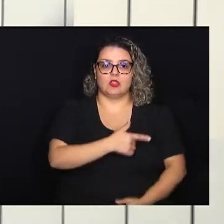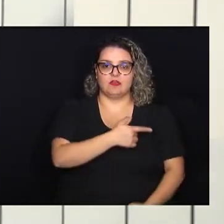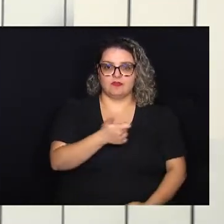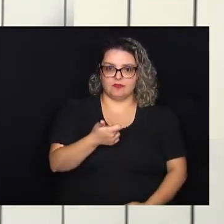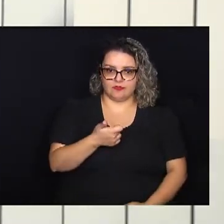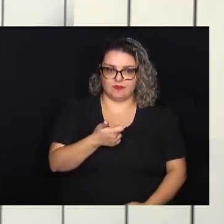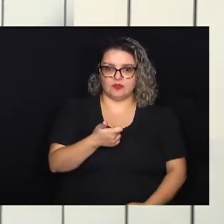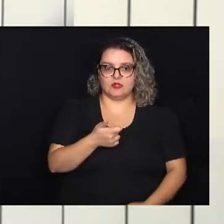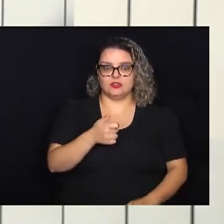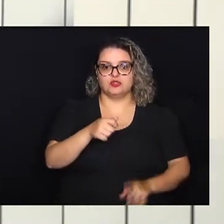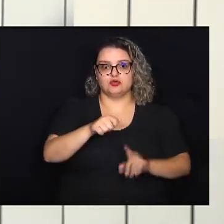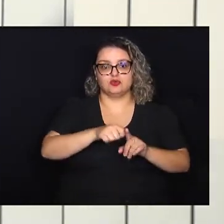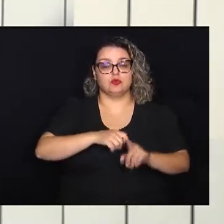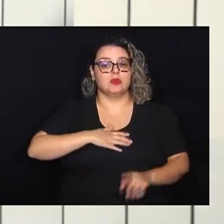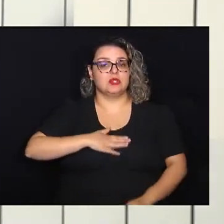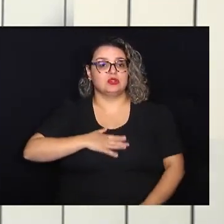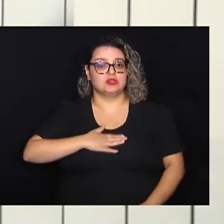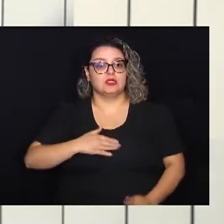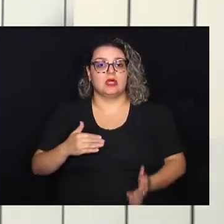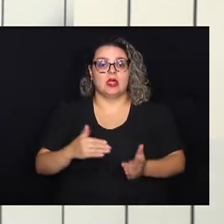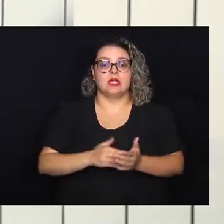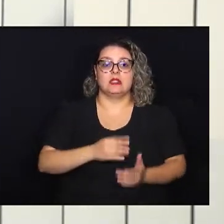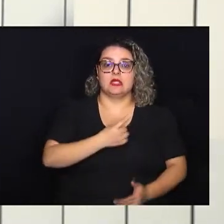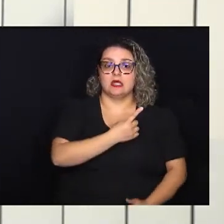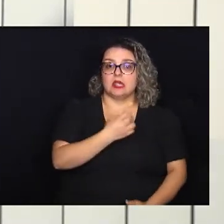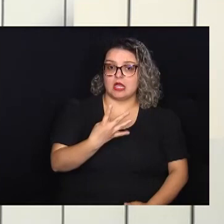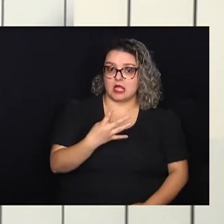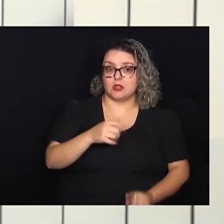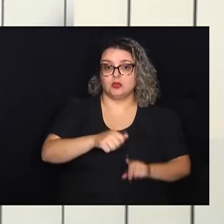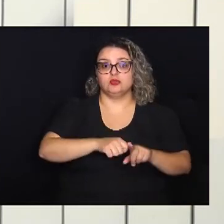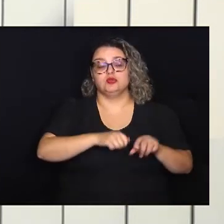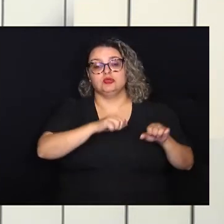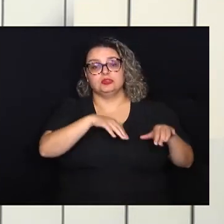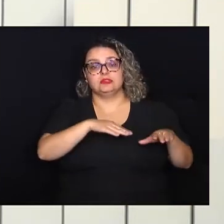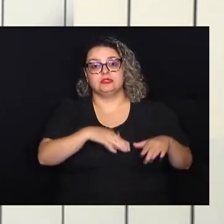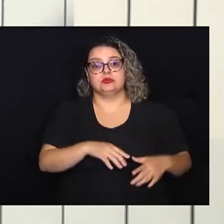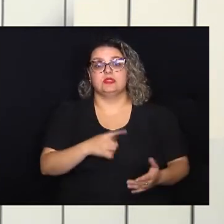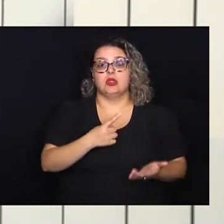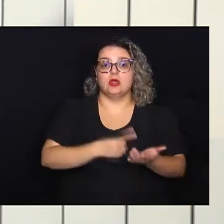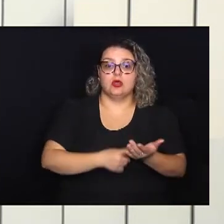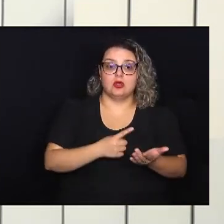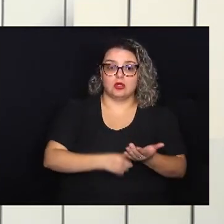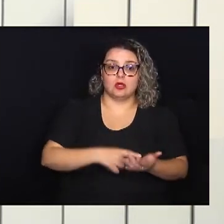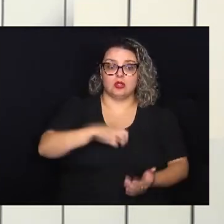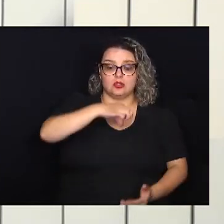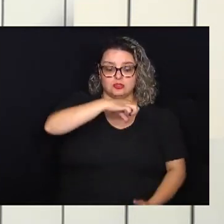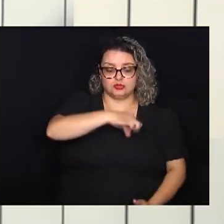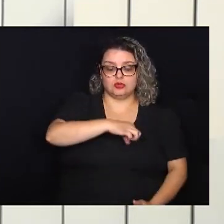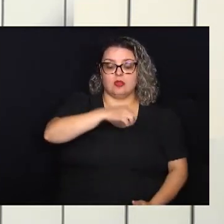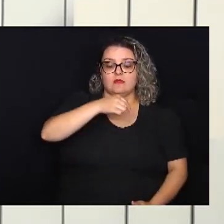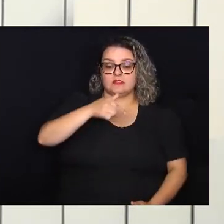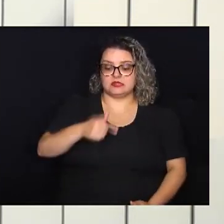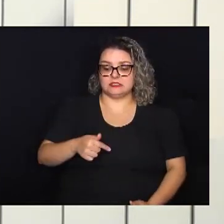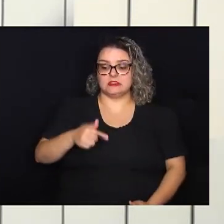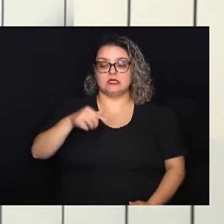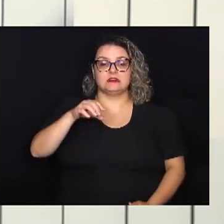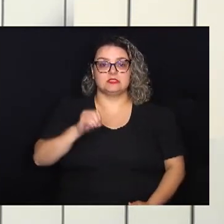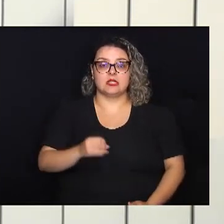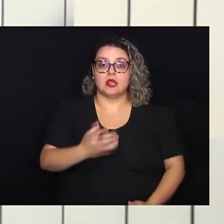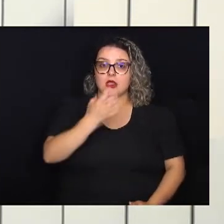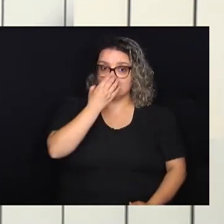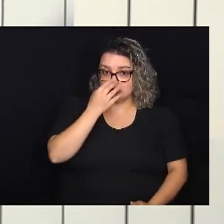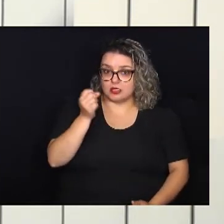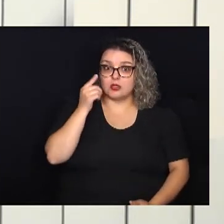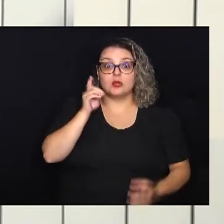21/08 até o dia 14 de setembro foram cerca de 970 Cães e Gatos